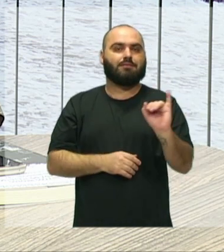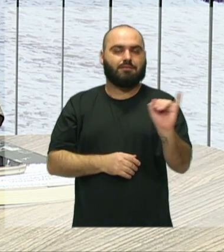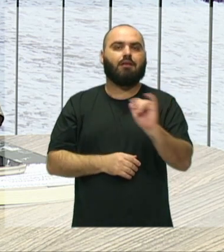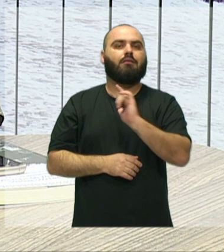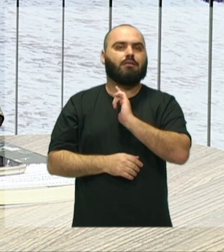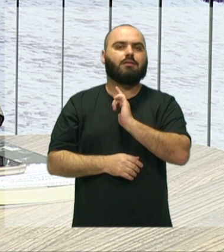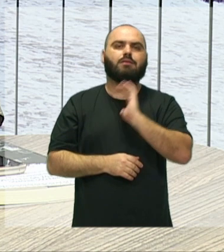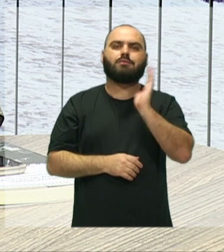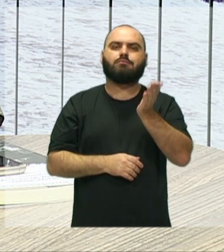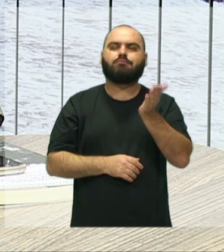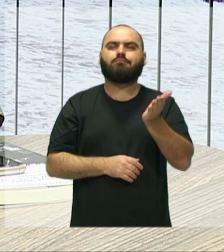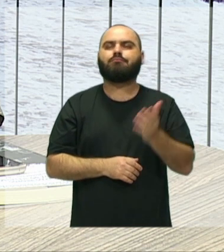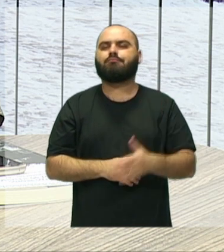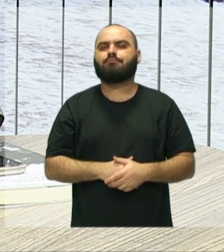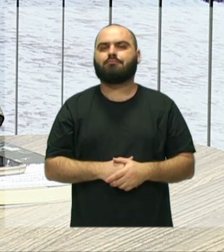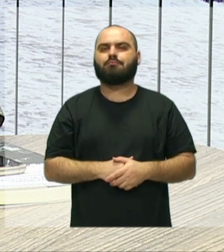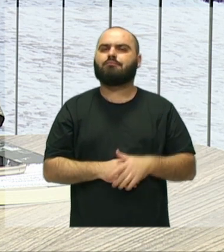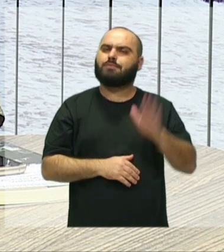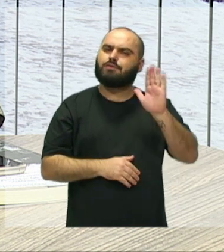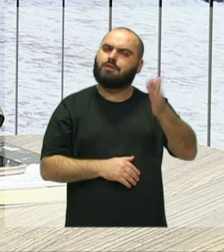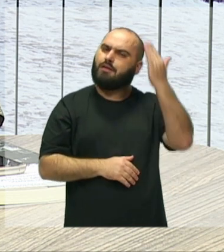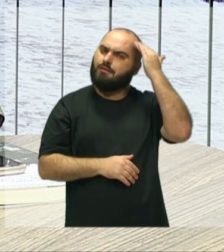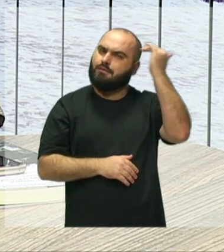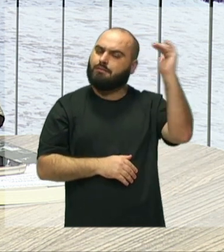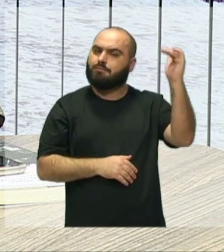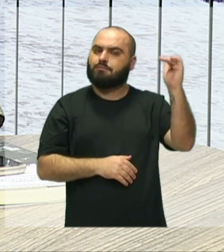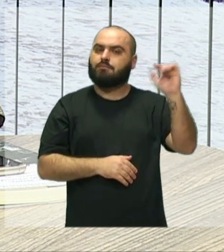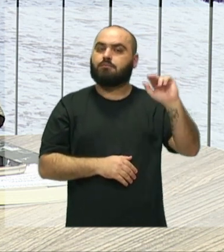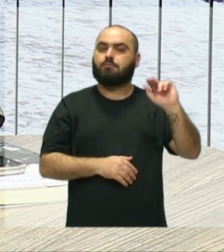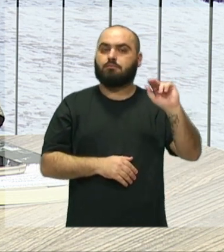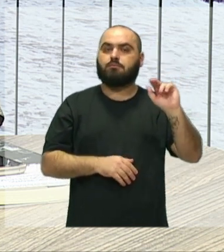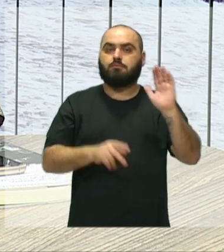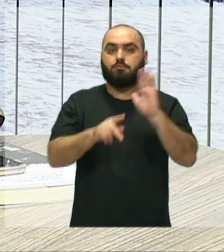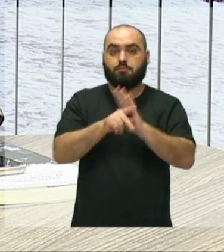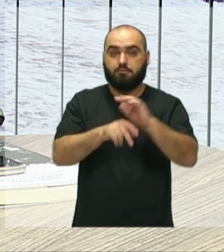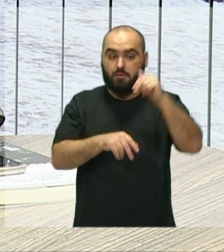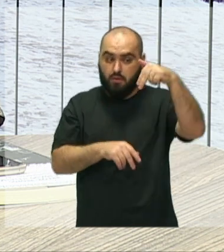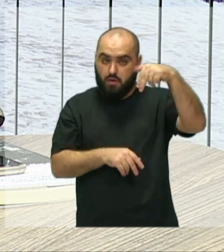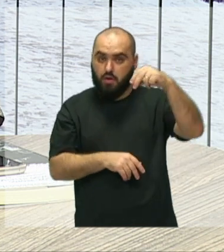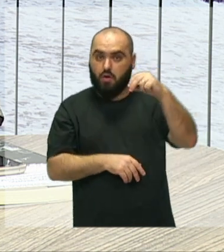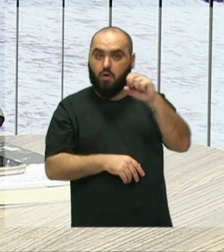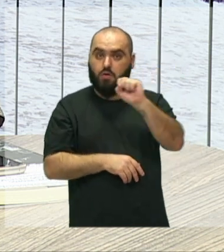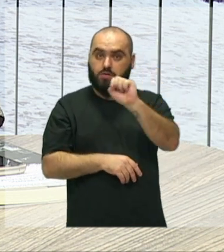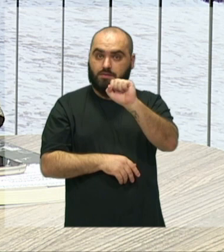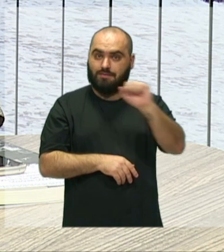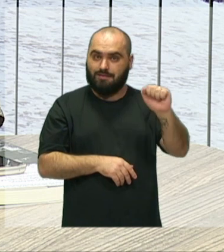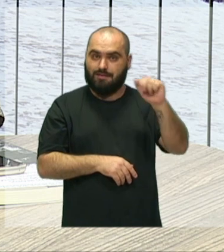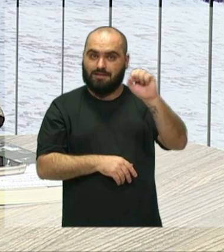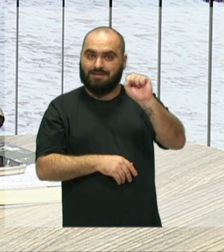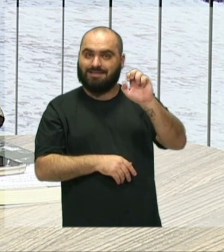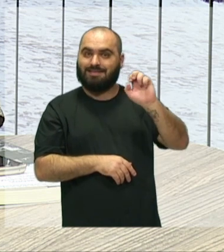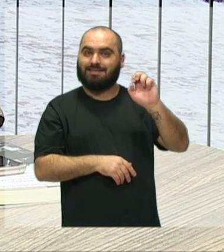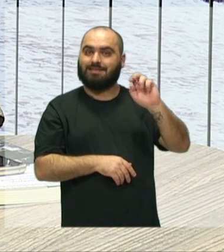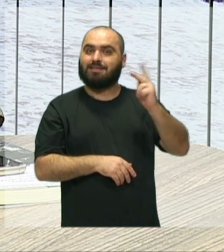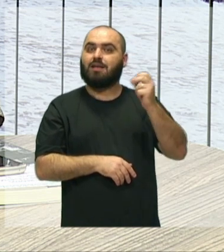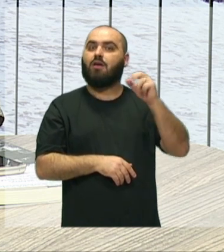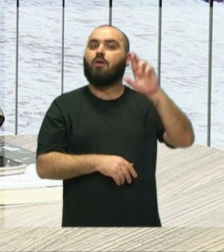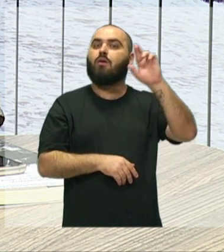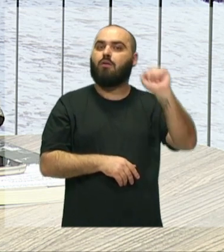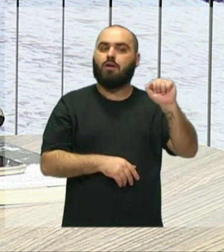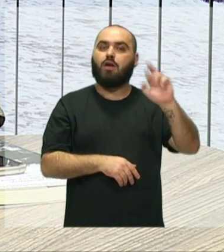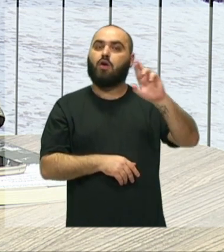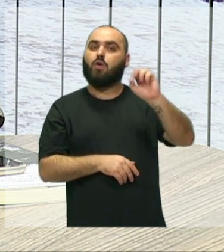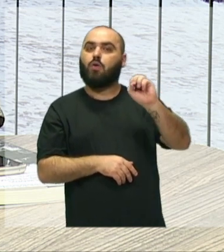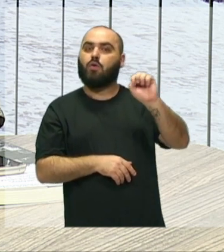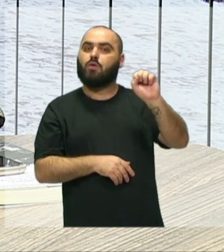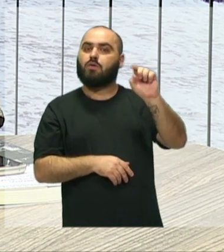festa muito tradicional, que é a festa em homenagem à Nossa Senhora do Rosário. Essa festa, ela vem da região de